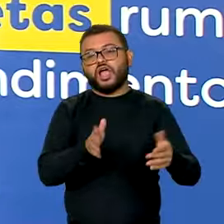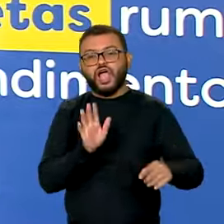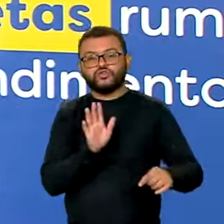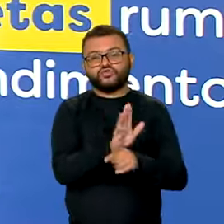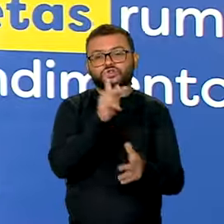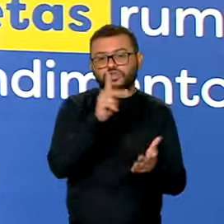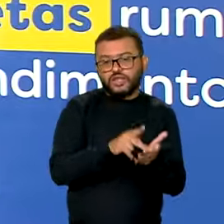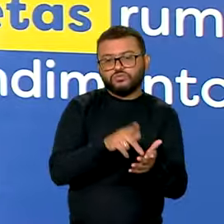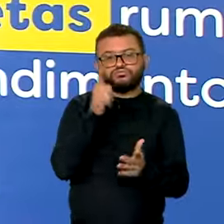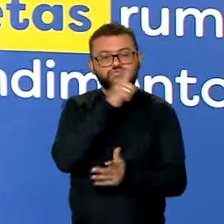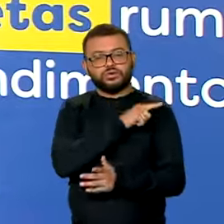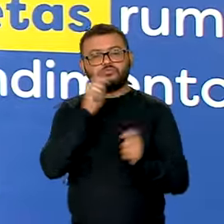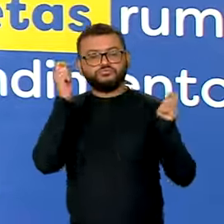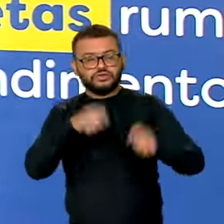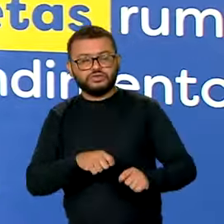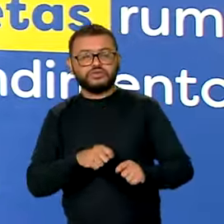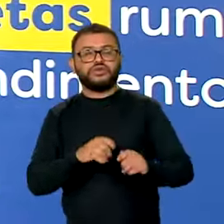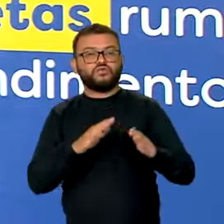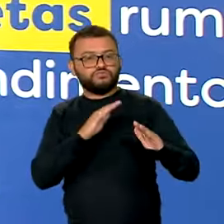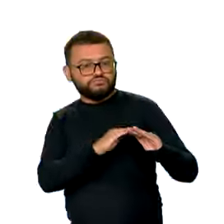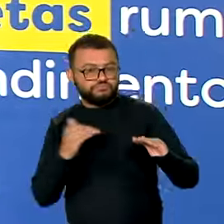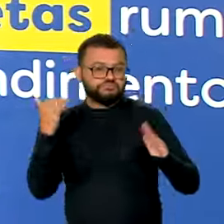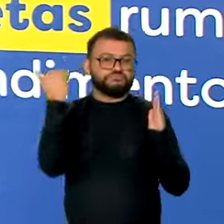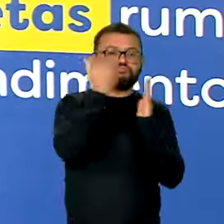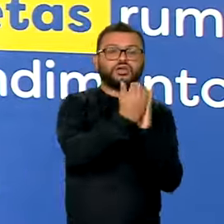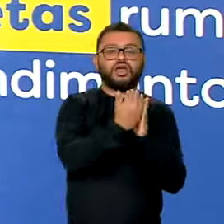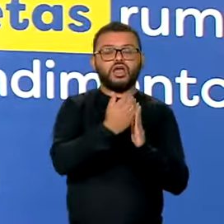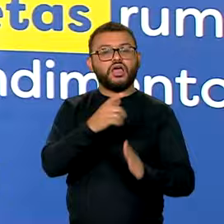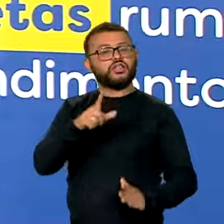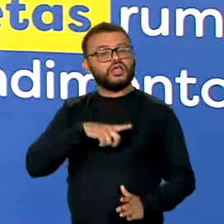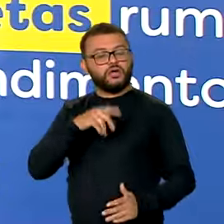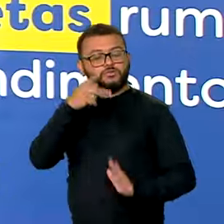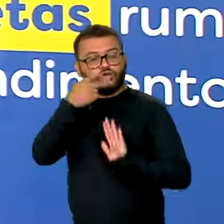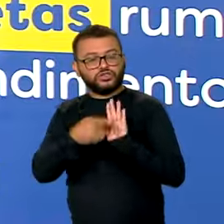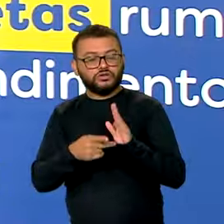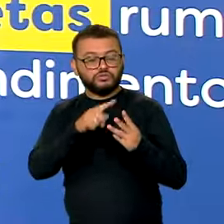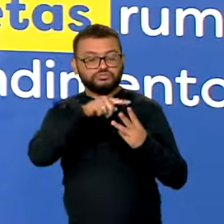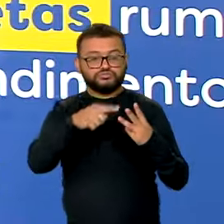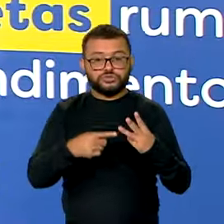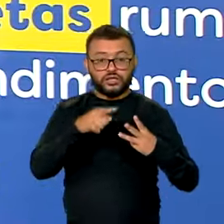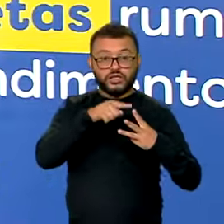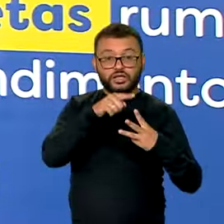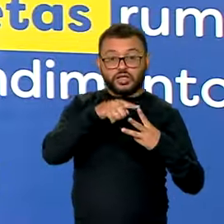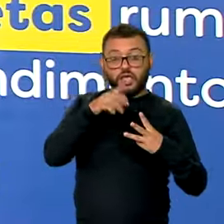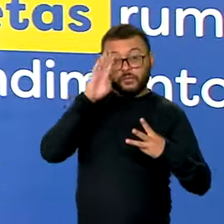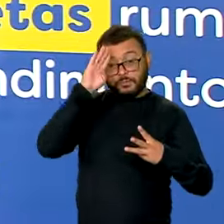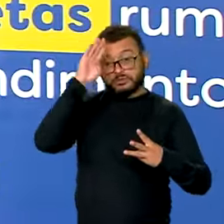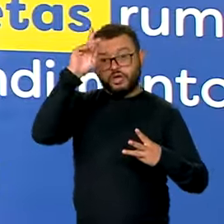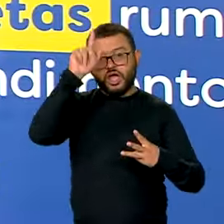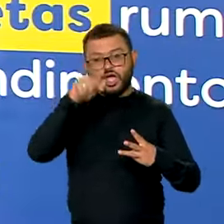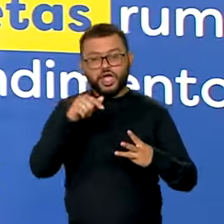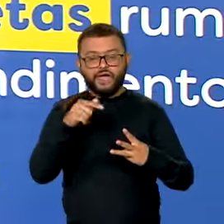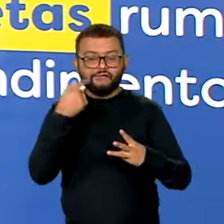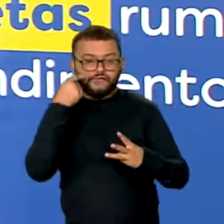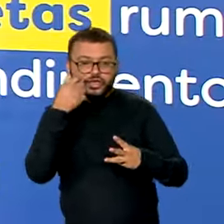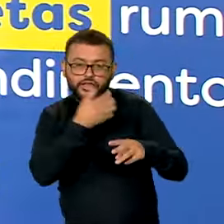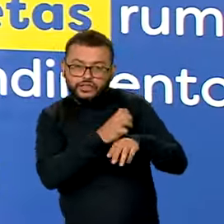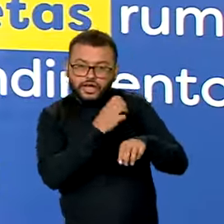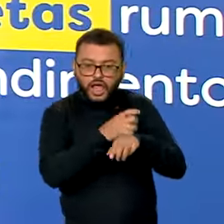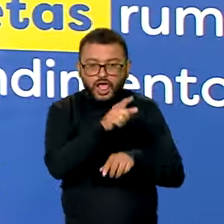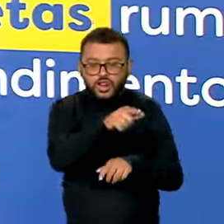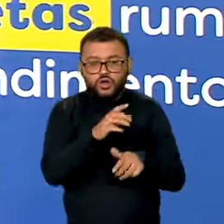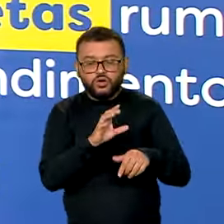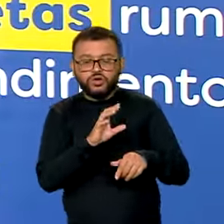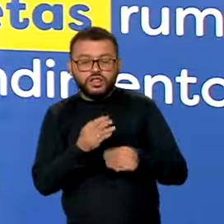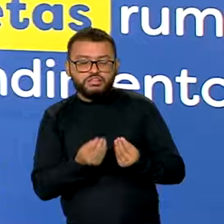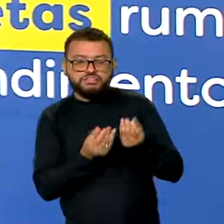ele realmente consiga chegar na sua alta performance. O programa tem 3 eixos. O principal, claro, que visa o treinamento do atleta e dá a